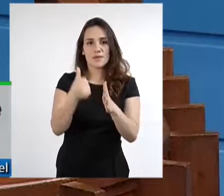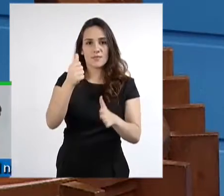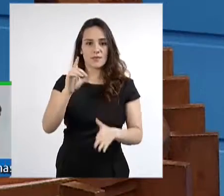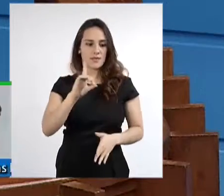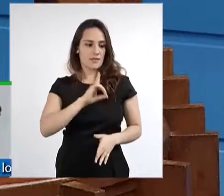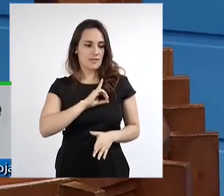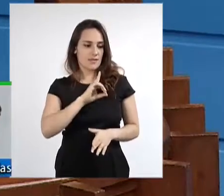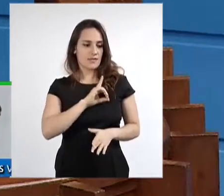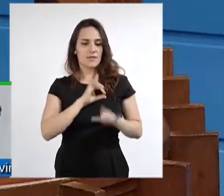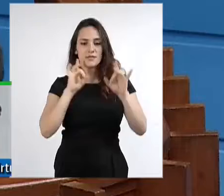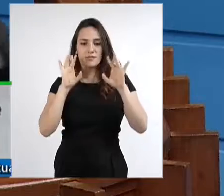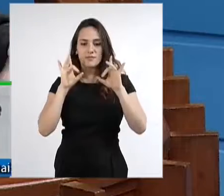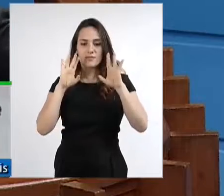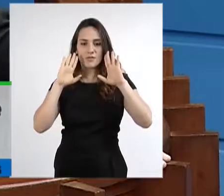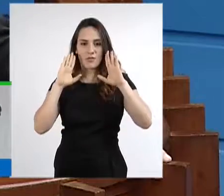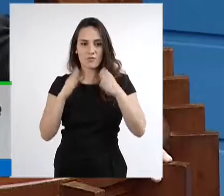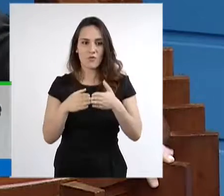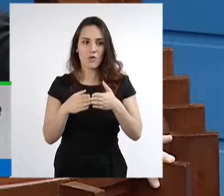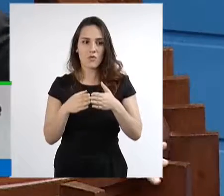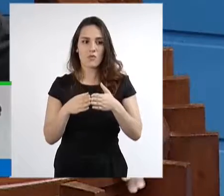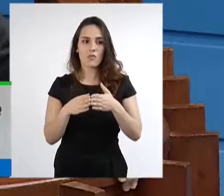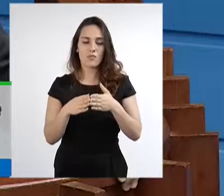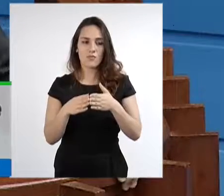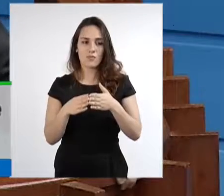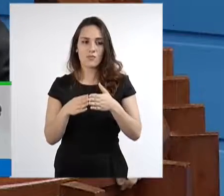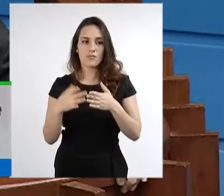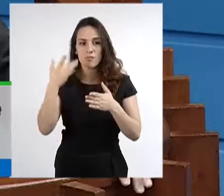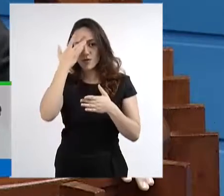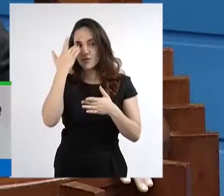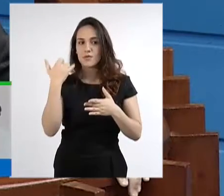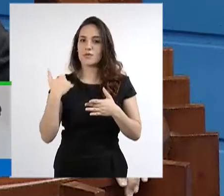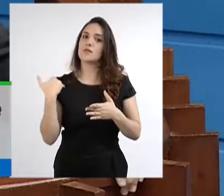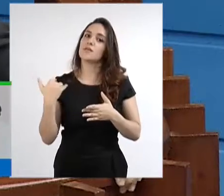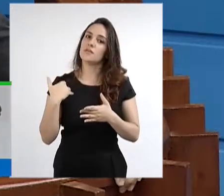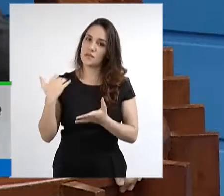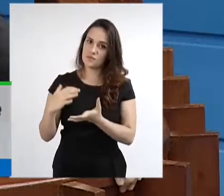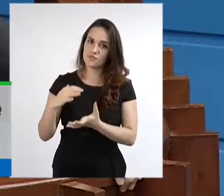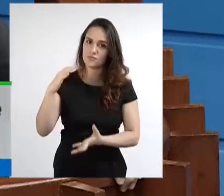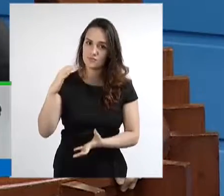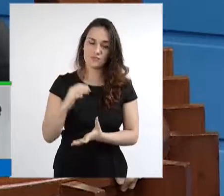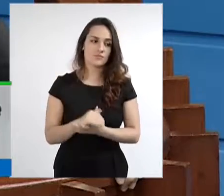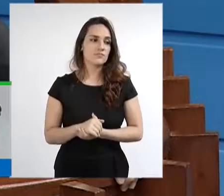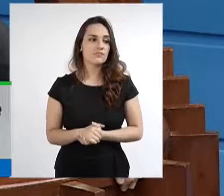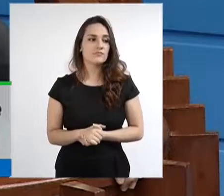delegacia especializada em violência contra a pessoa idosa.